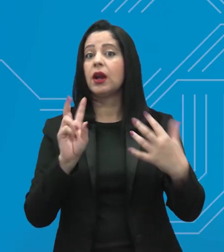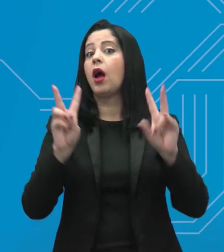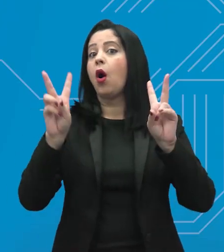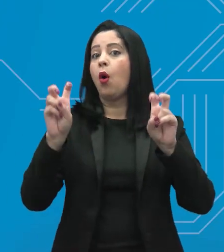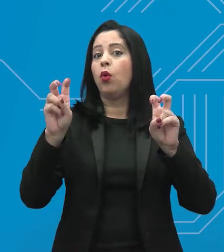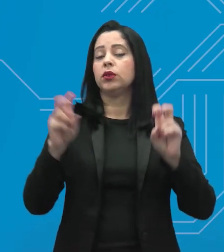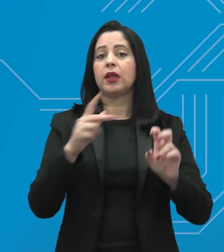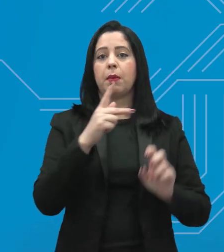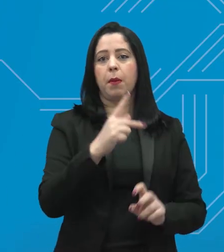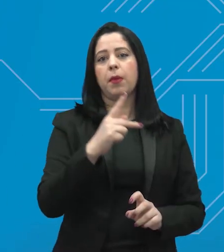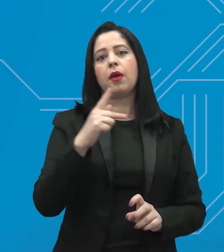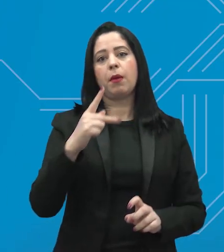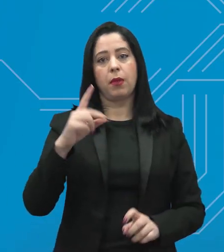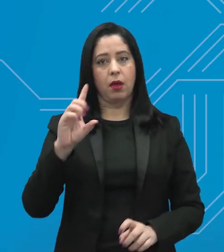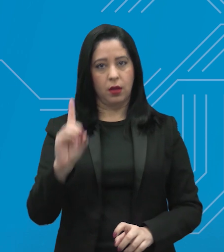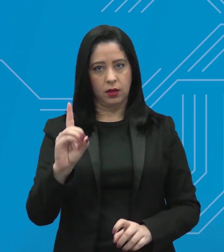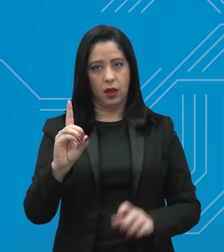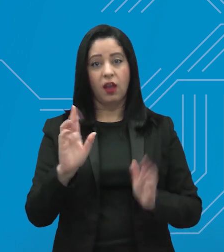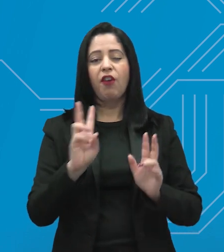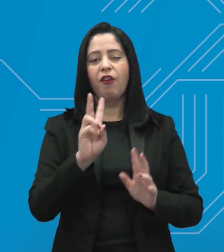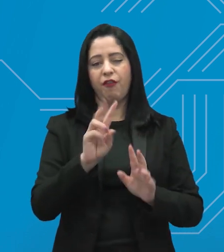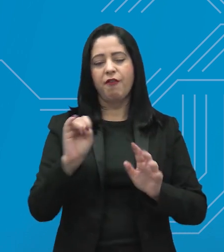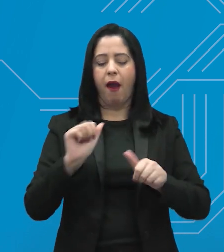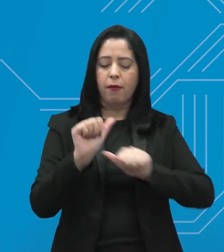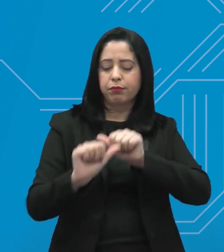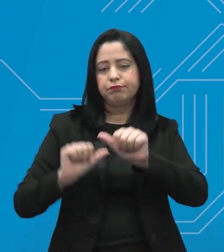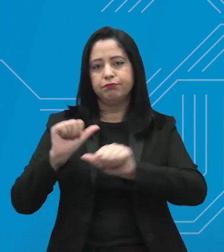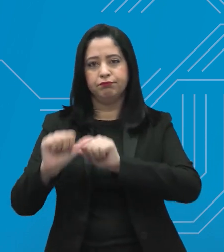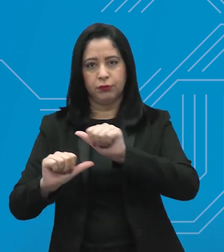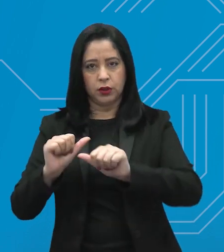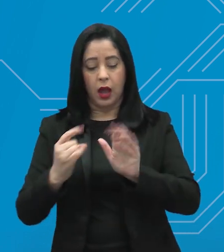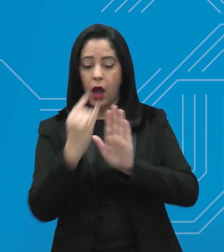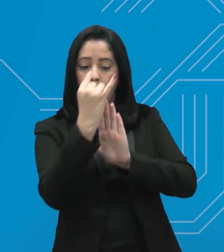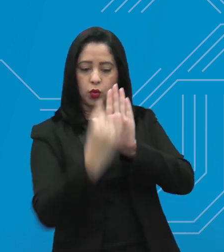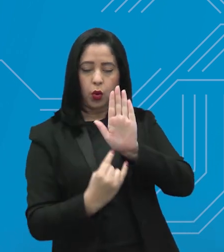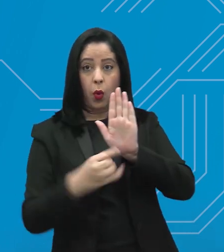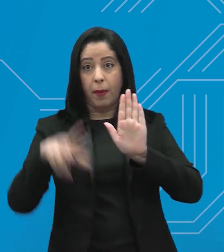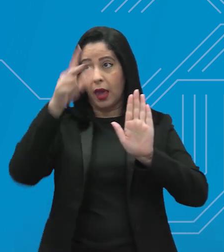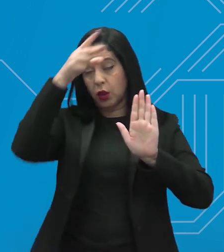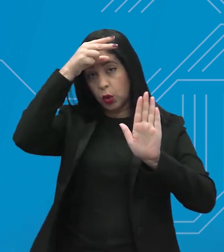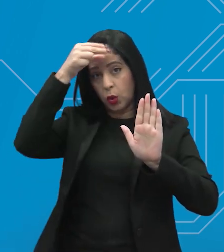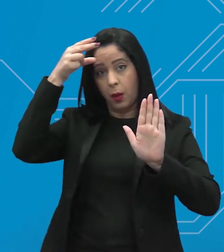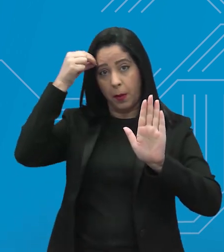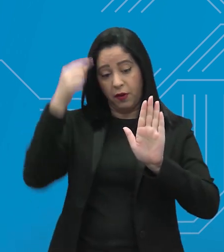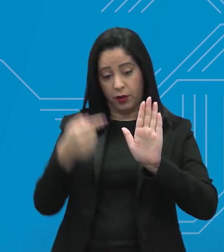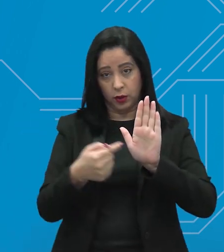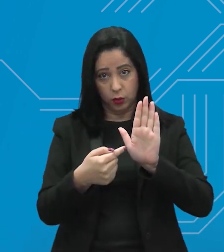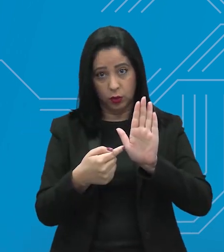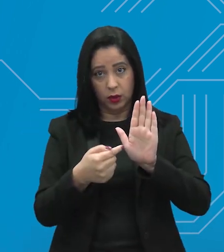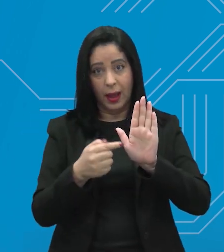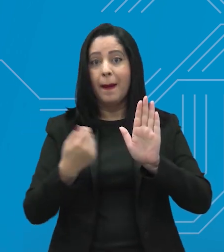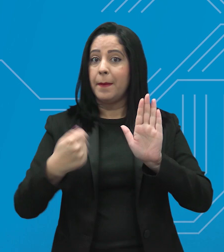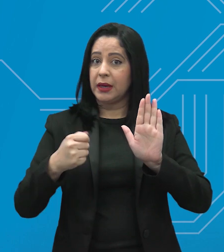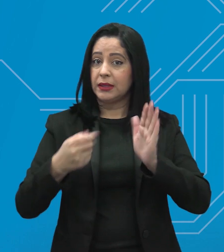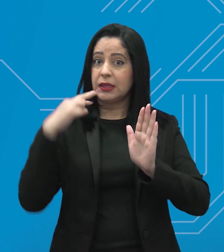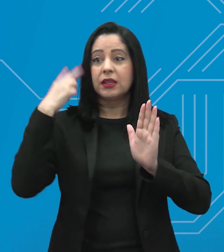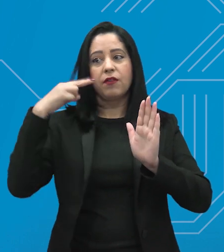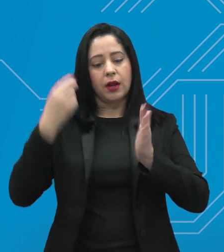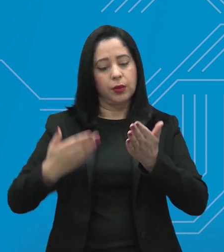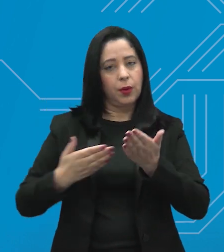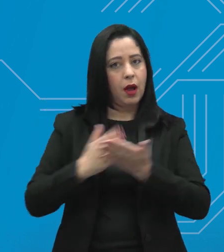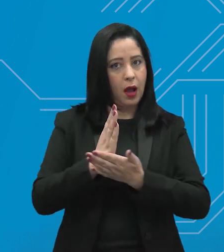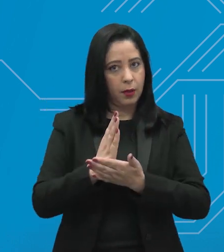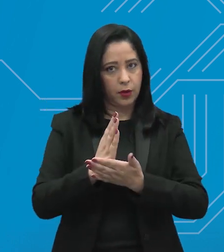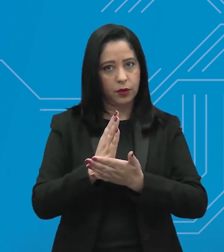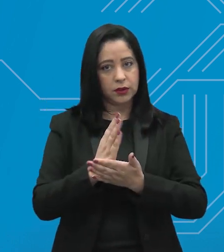o plano diretor, que vai passar por uma atualização. O documento, elaborado pelo Poder Executivo, deve ser aprovado